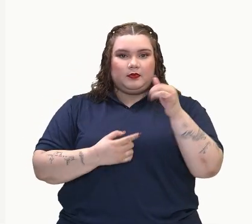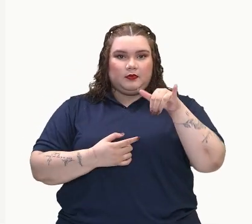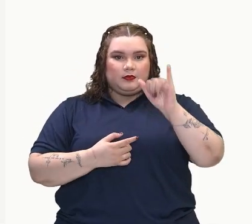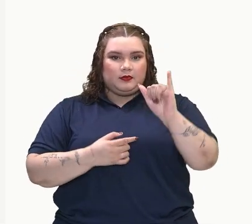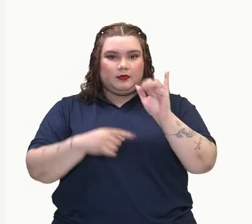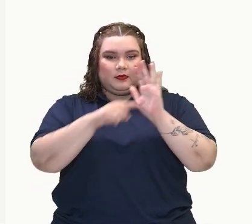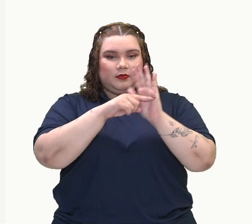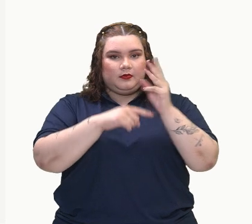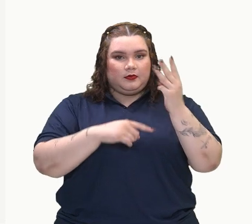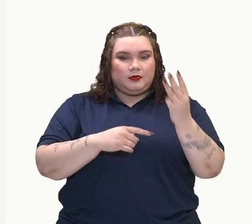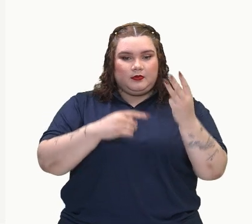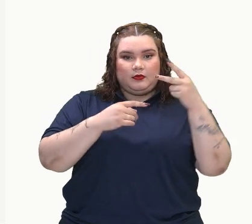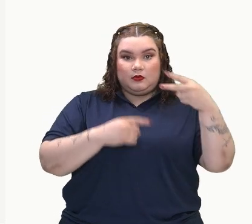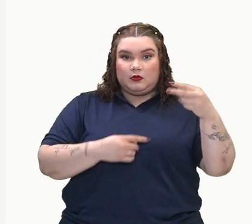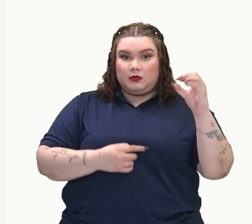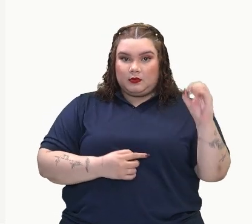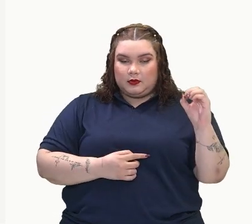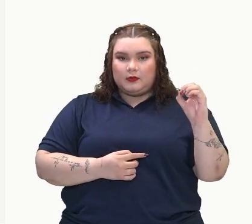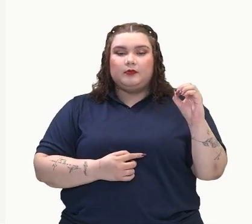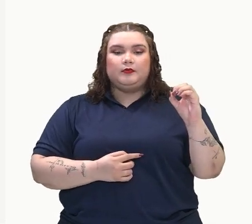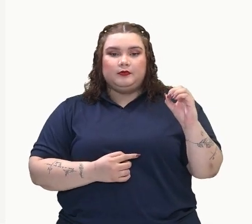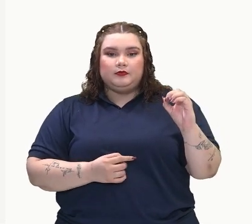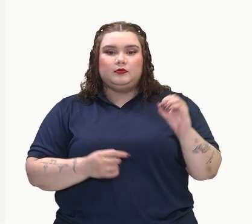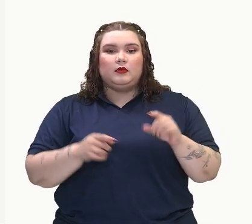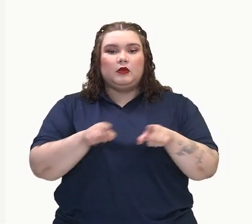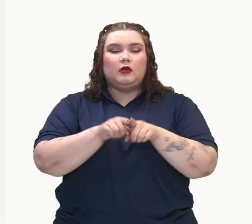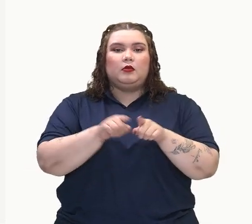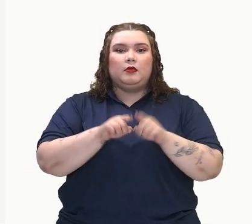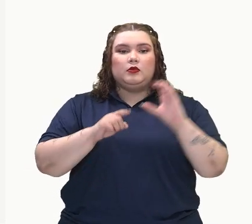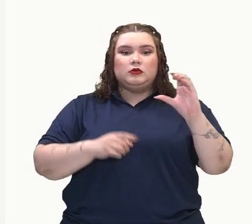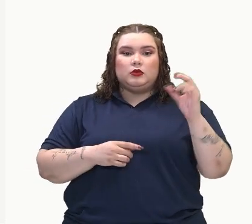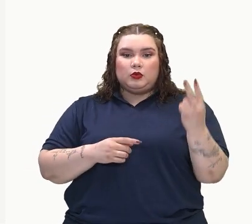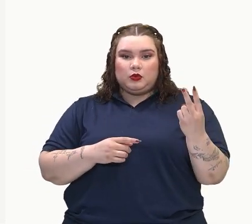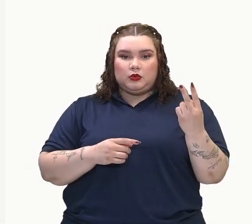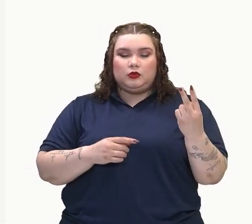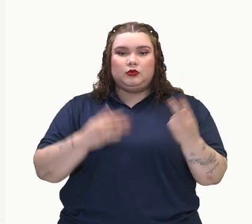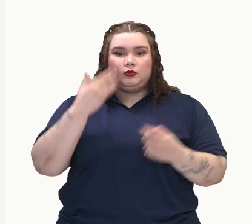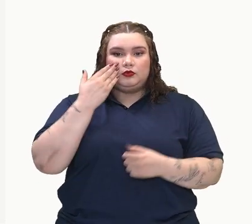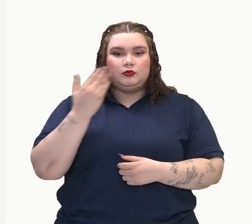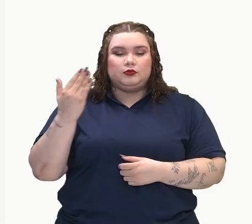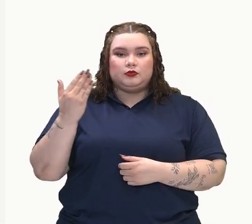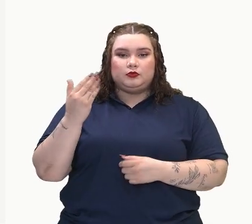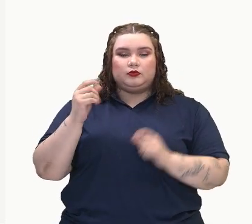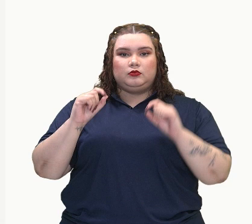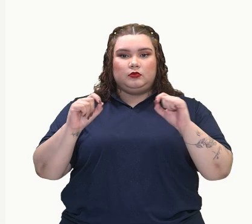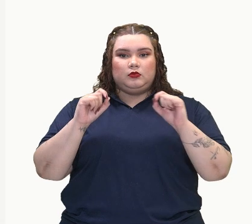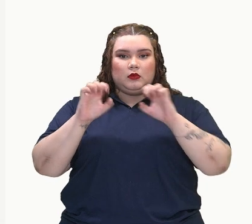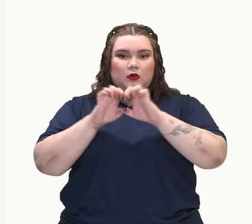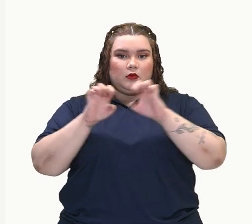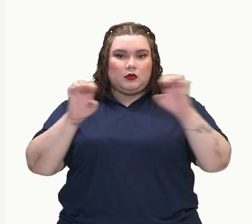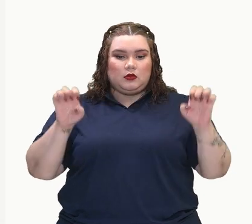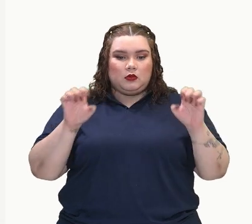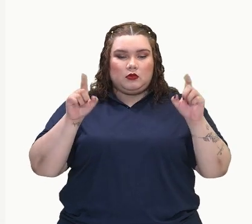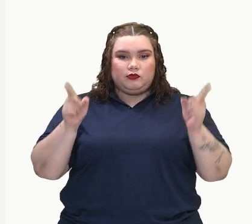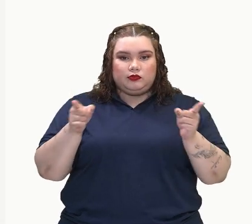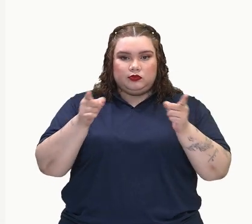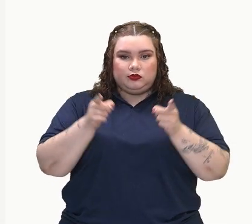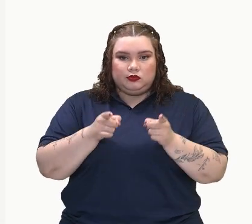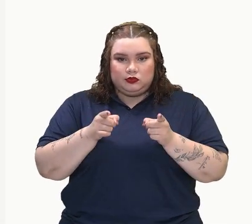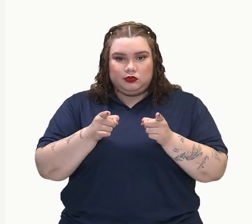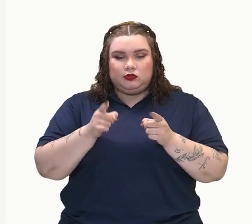6y menos 3 igual a zero, e a circunferência C2, que está escrita já na sua forma reduzida aqui, ó,